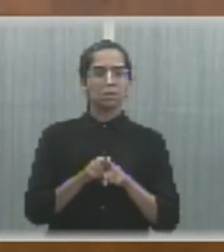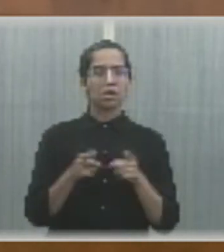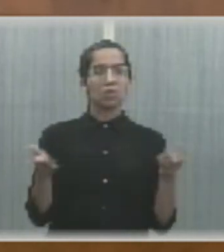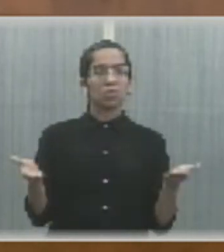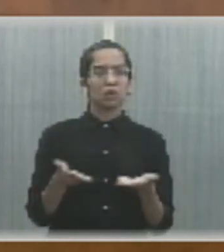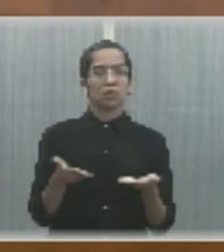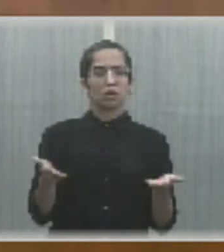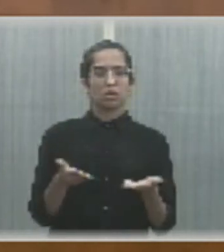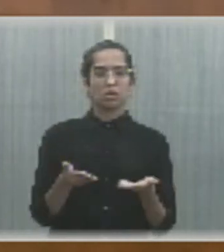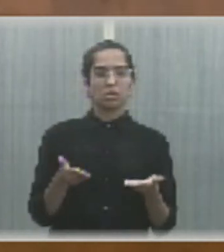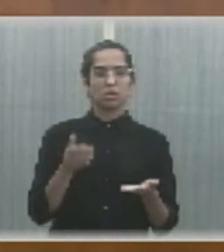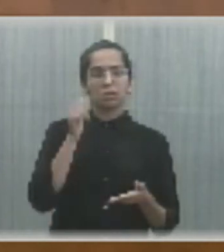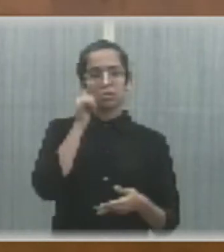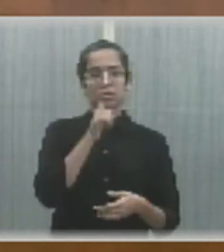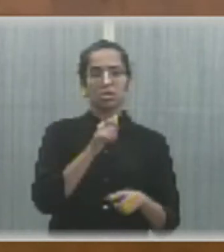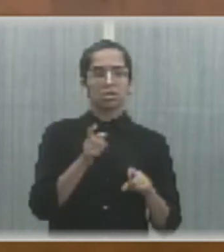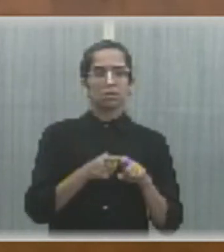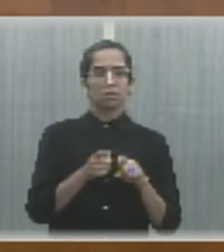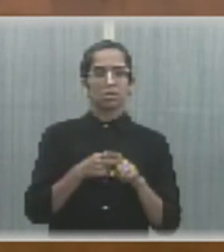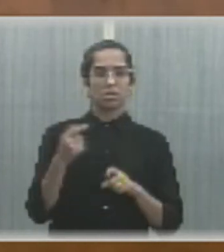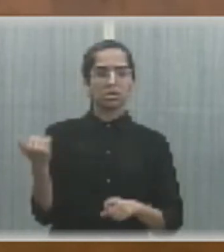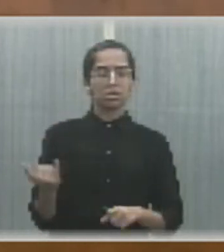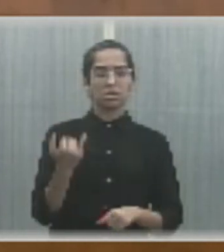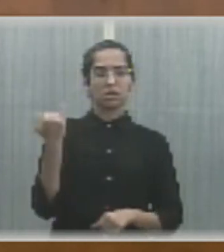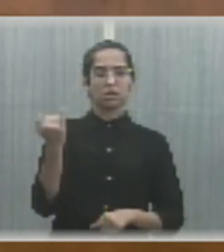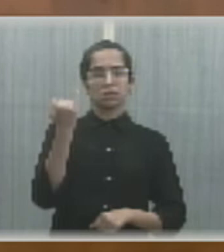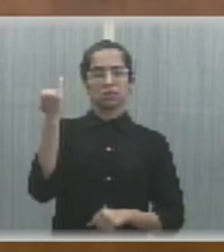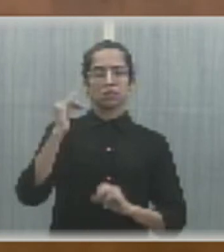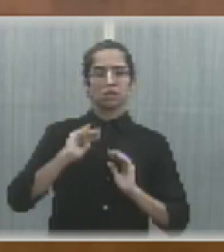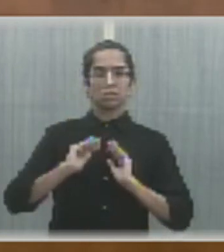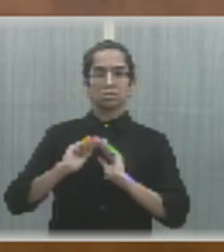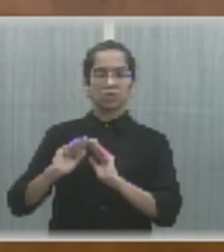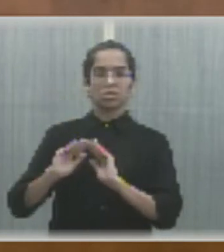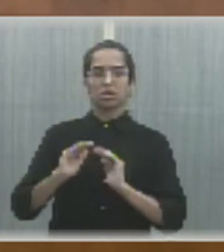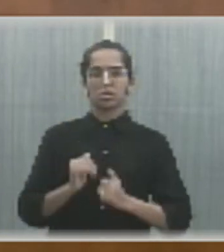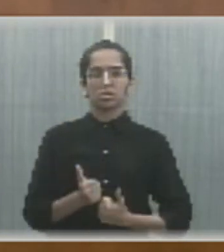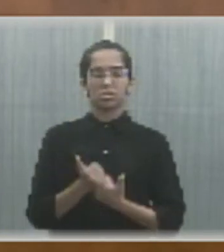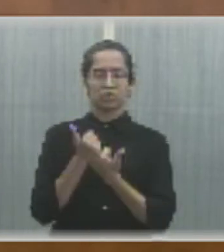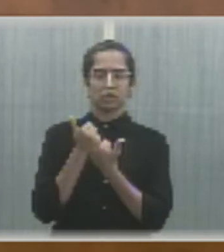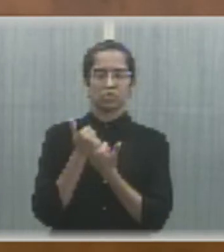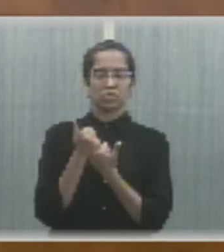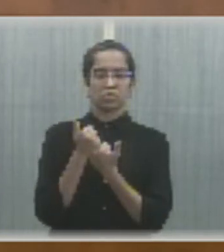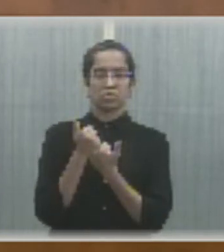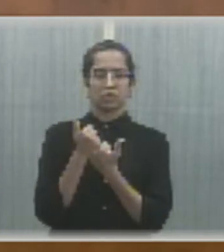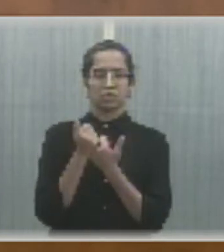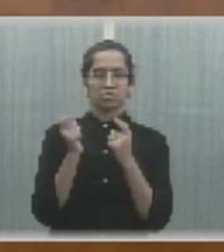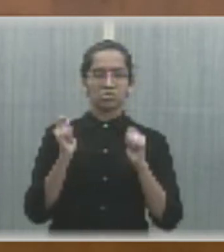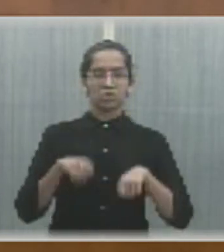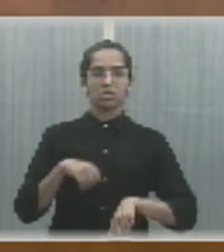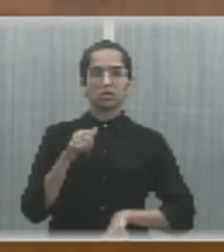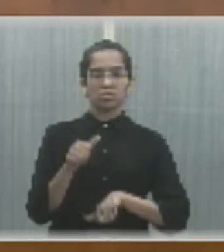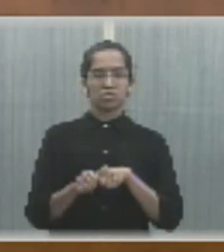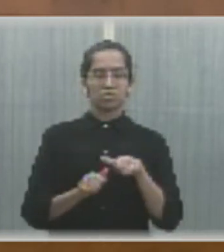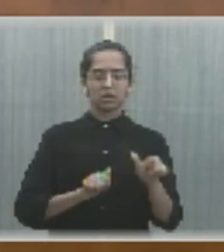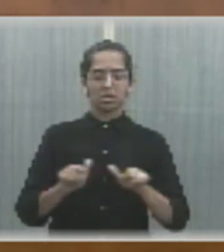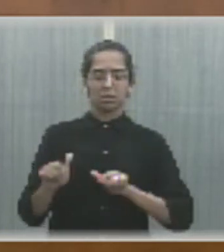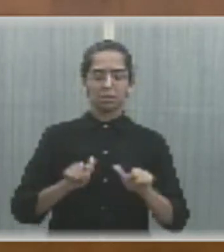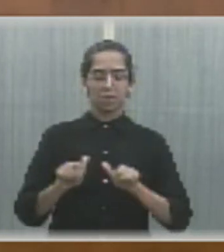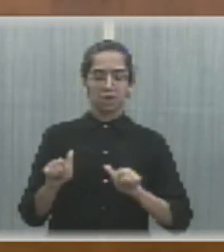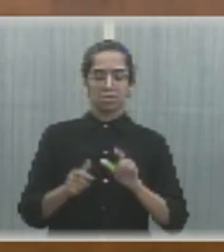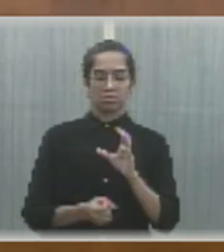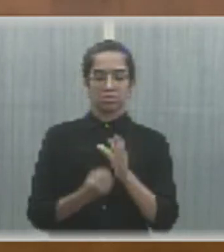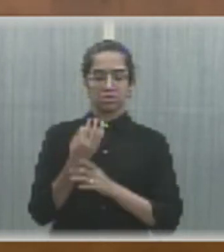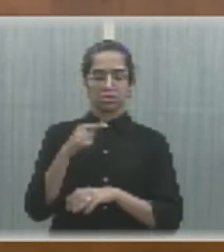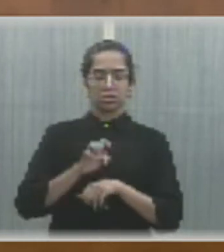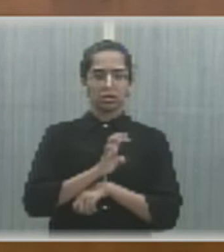Lima, uma médica renomada aqui, pedindo apoio para que nós possamos trabalhar, ter aqui no estado